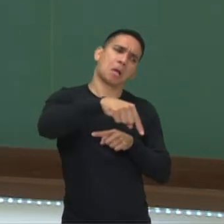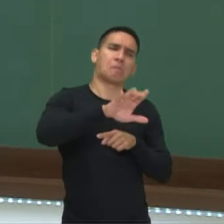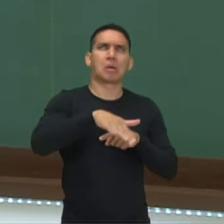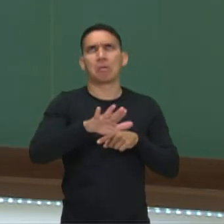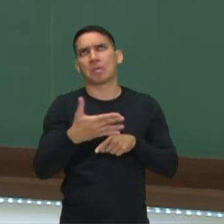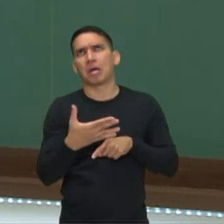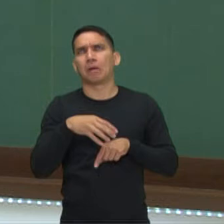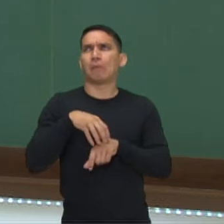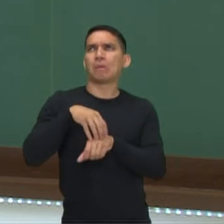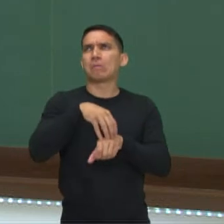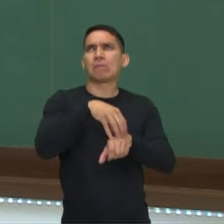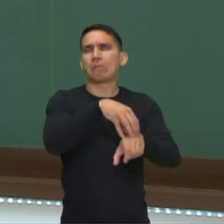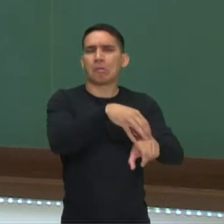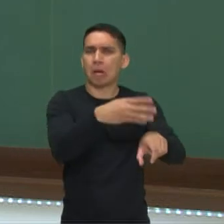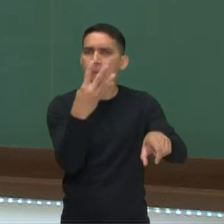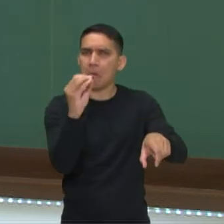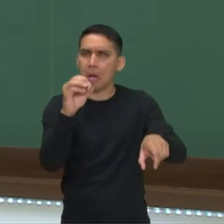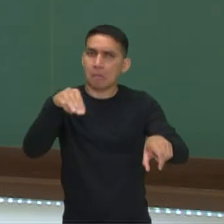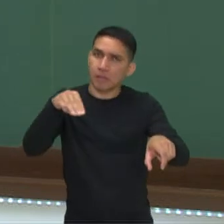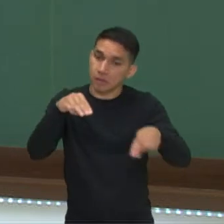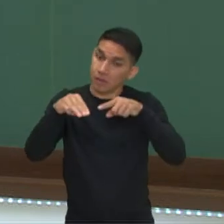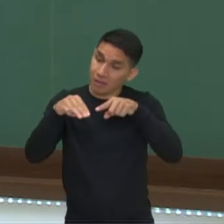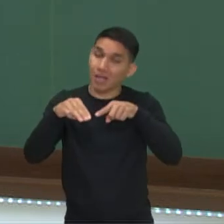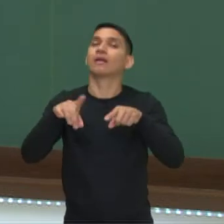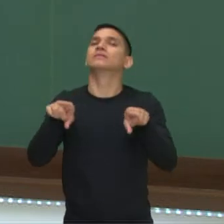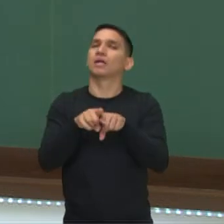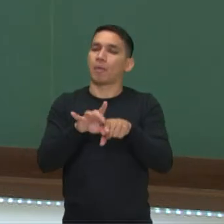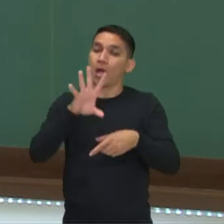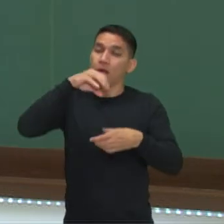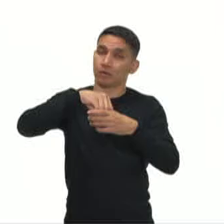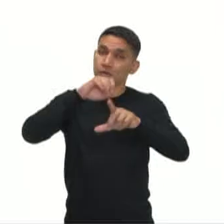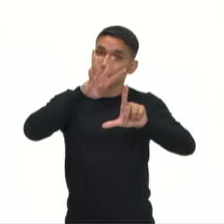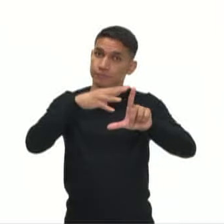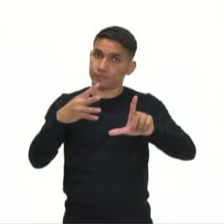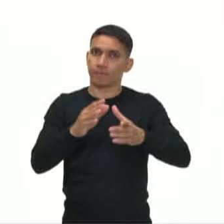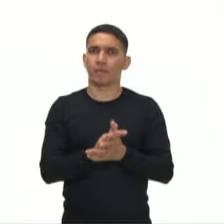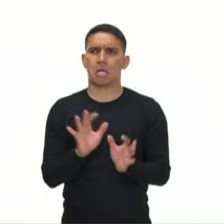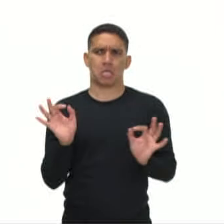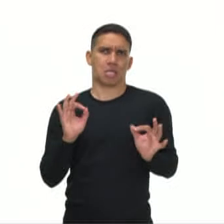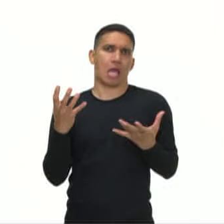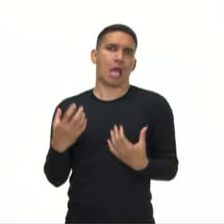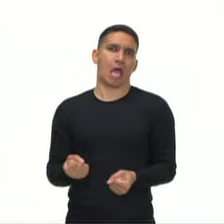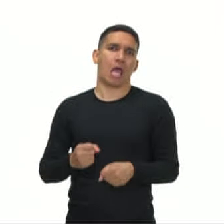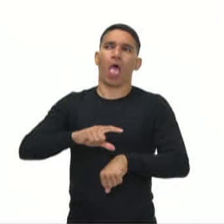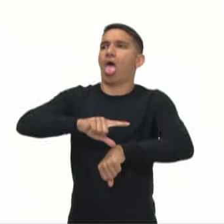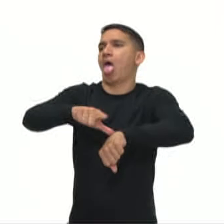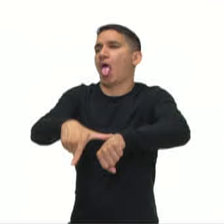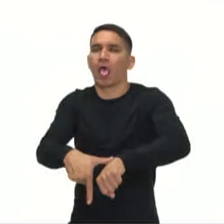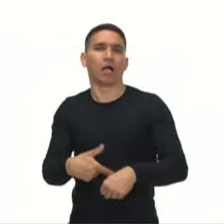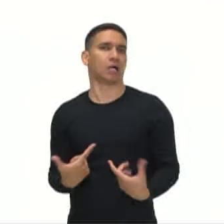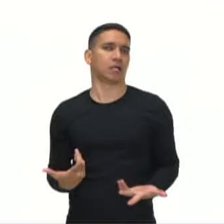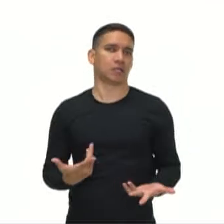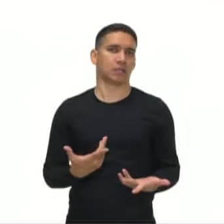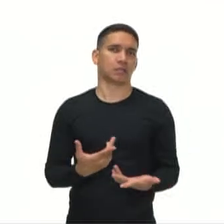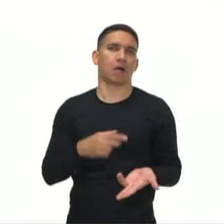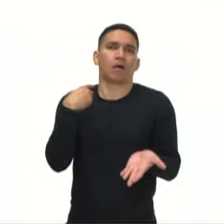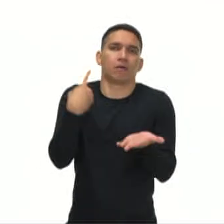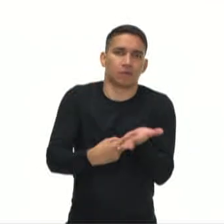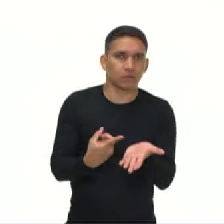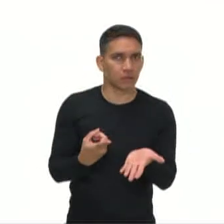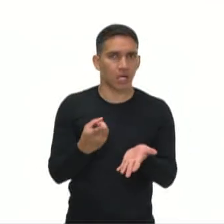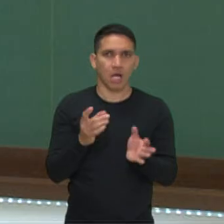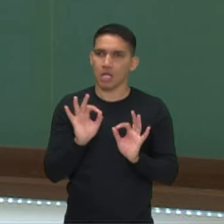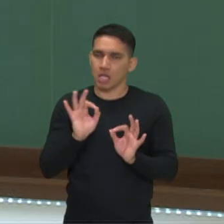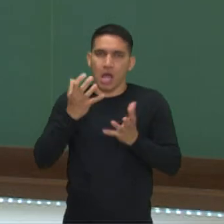Então lembre de colocar esse tempo de deslocamento também, né? Ninguém quer se atrasar nos nossos compromissos, ninguém quer deixar de entregar